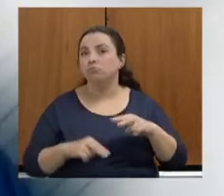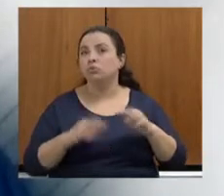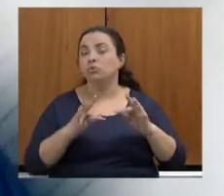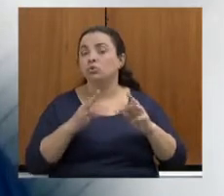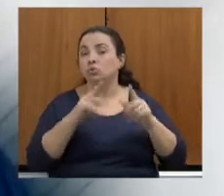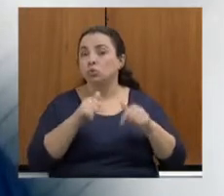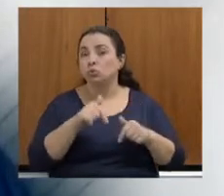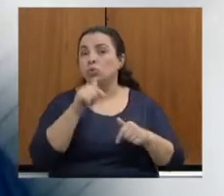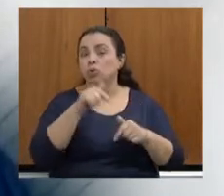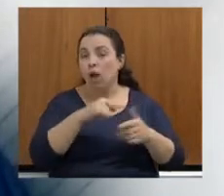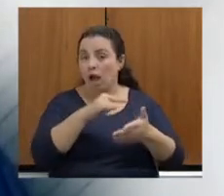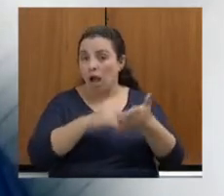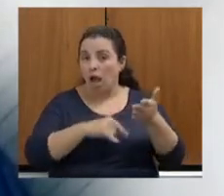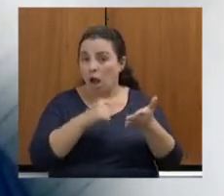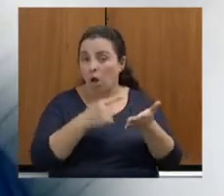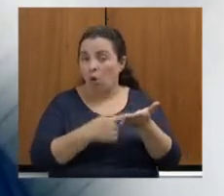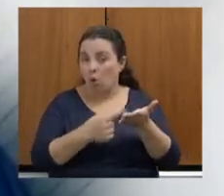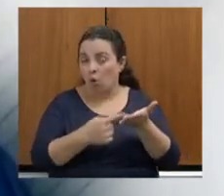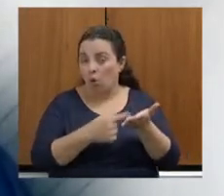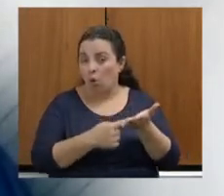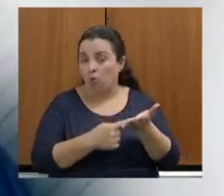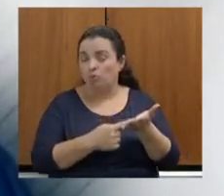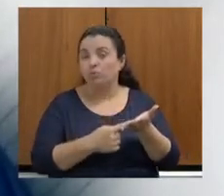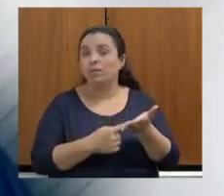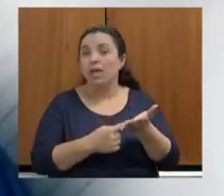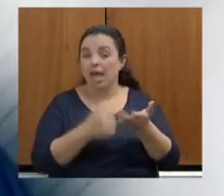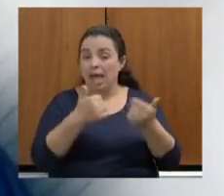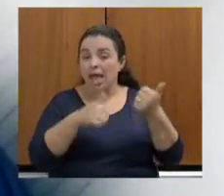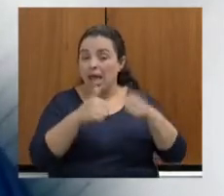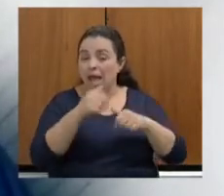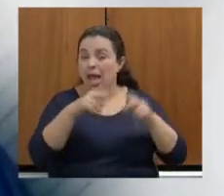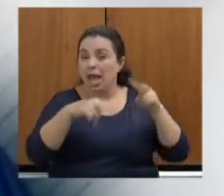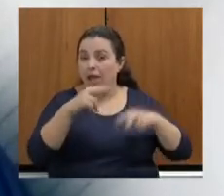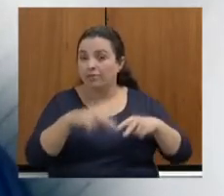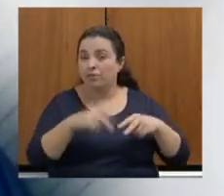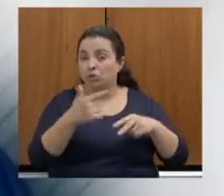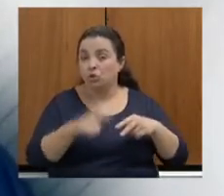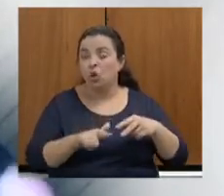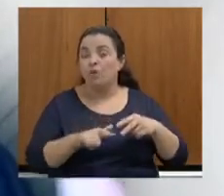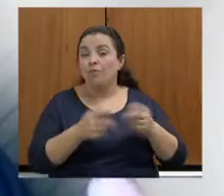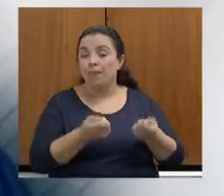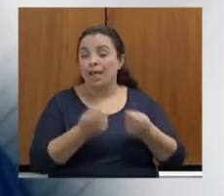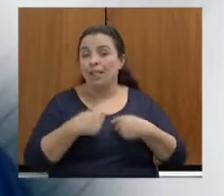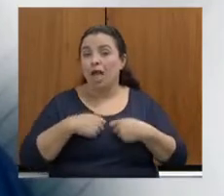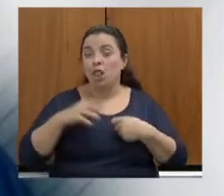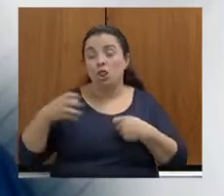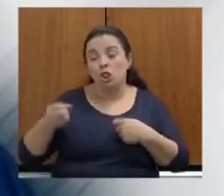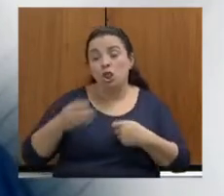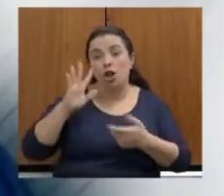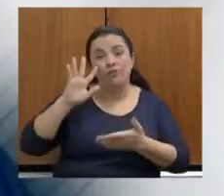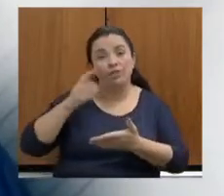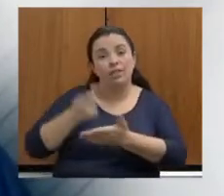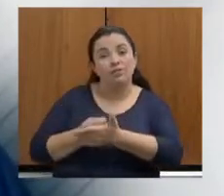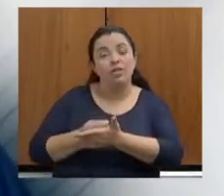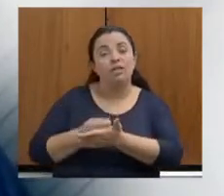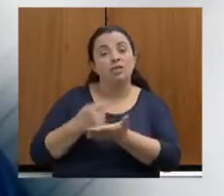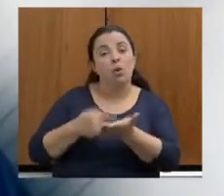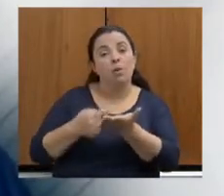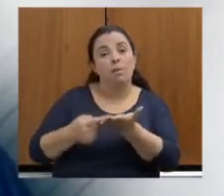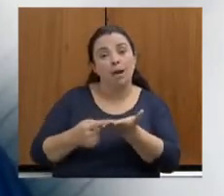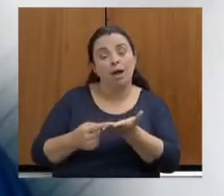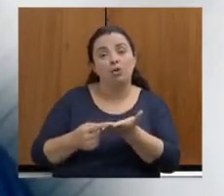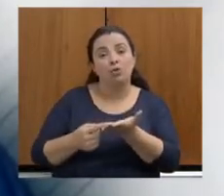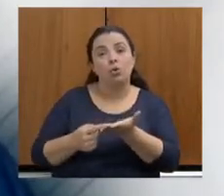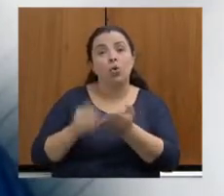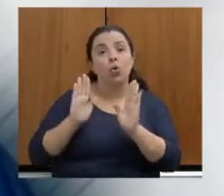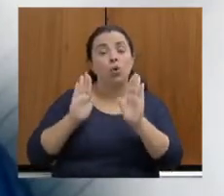the track equitaria uma definição uma repactuação definitiva para o